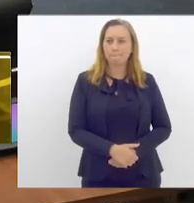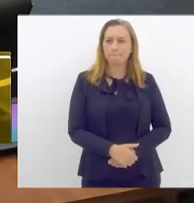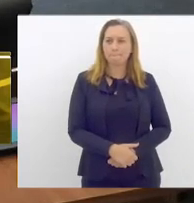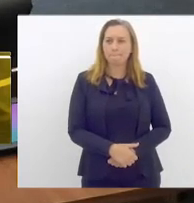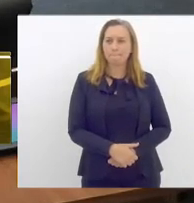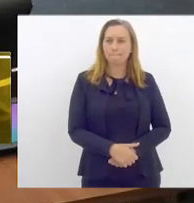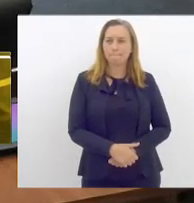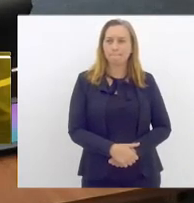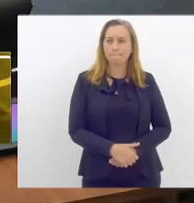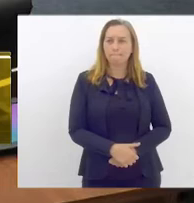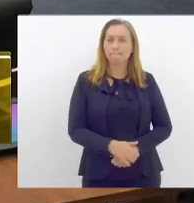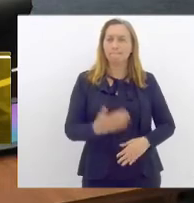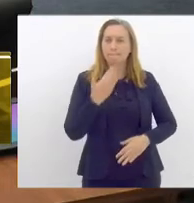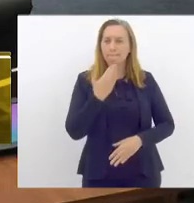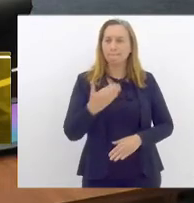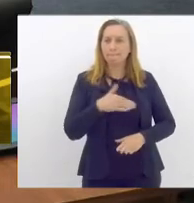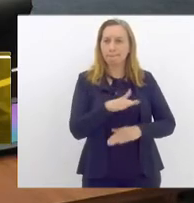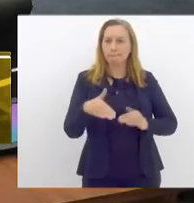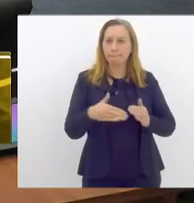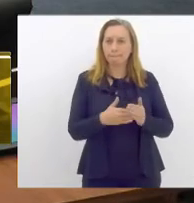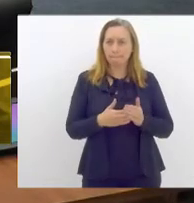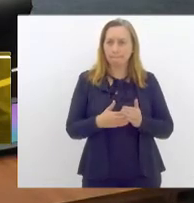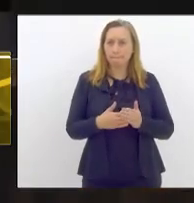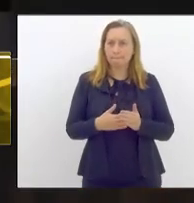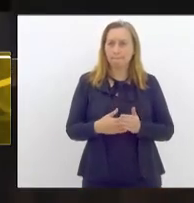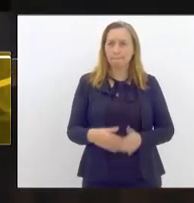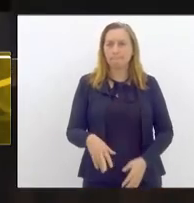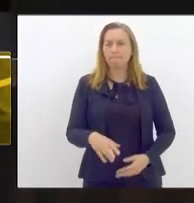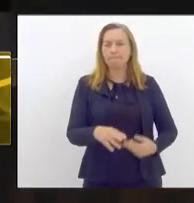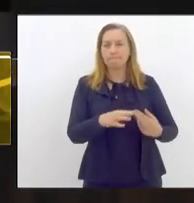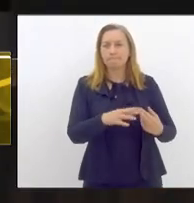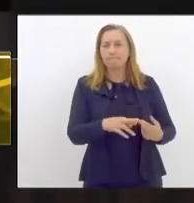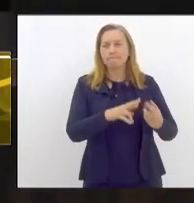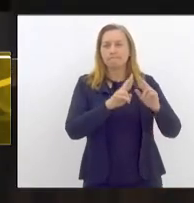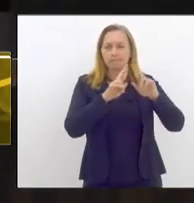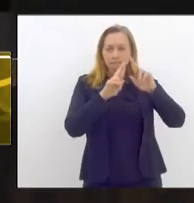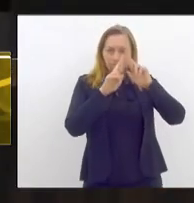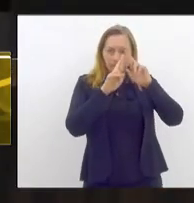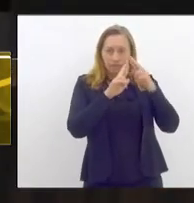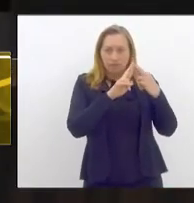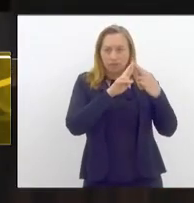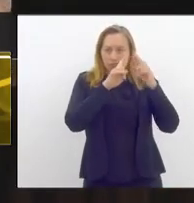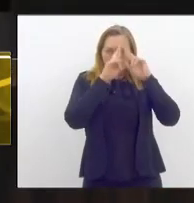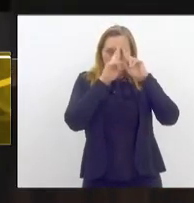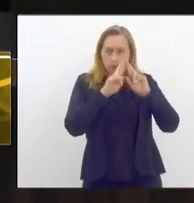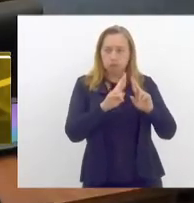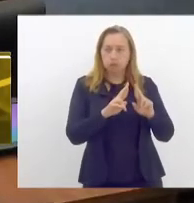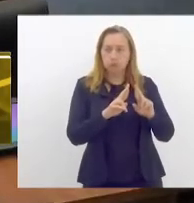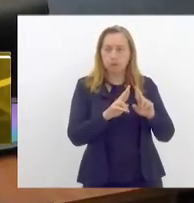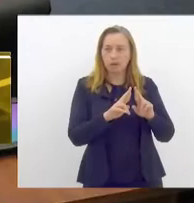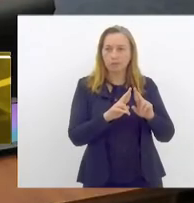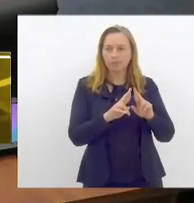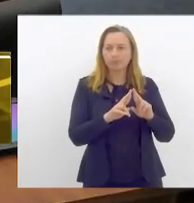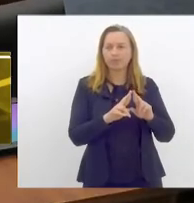peço a todos que se coloque em posição de respeito para ouvirmos o hino nacional